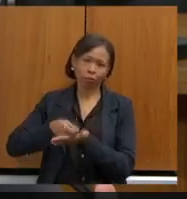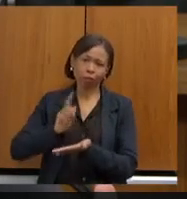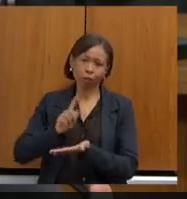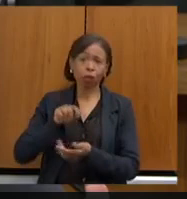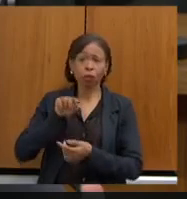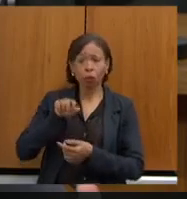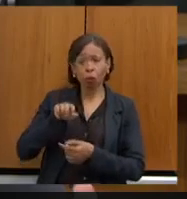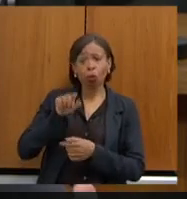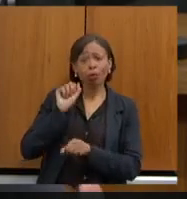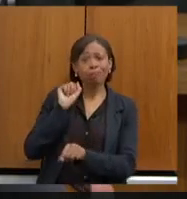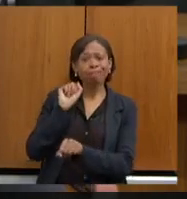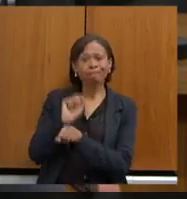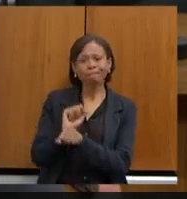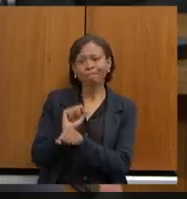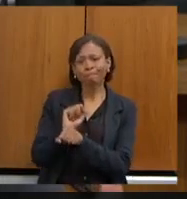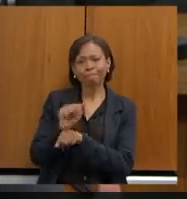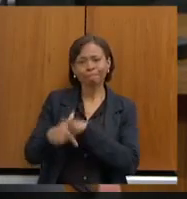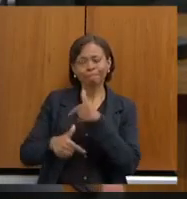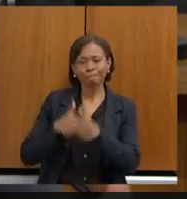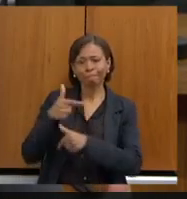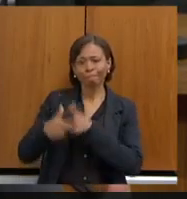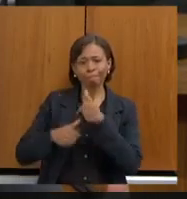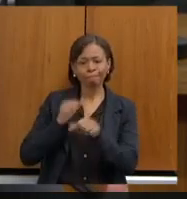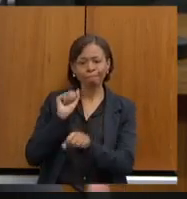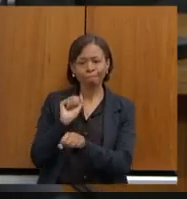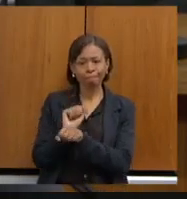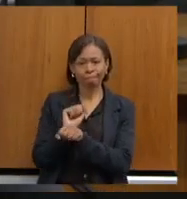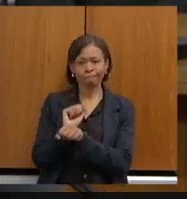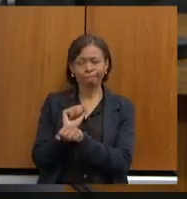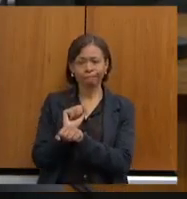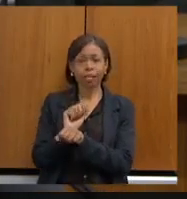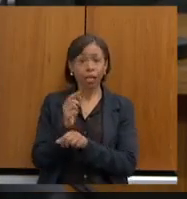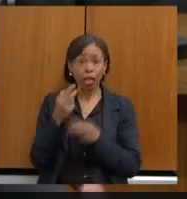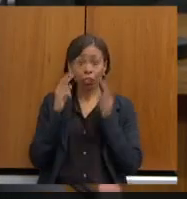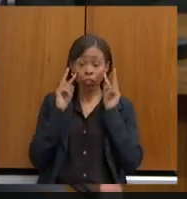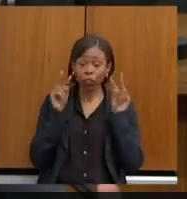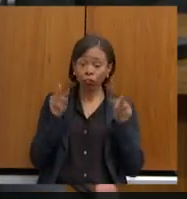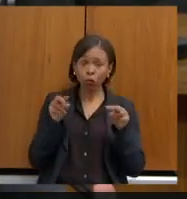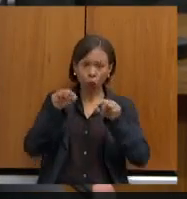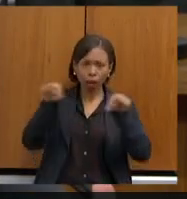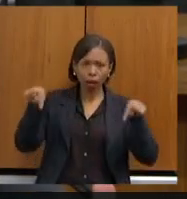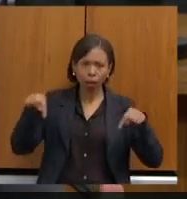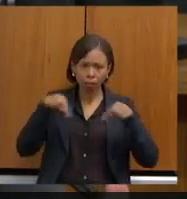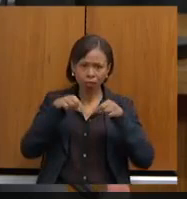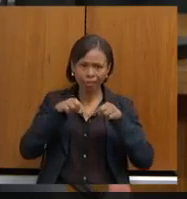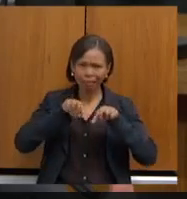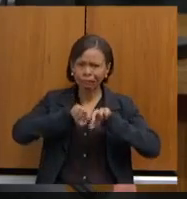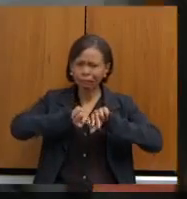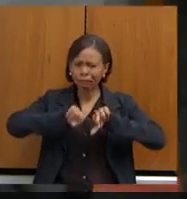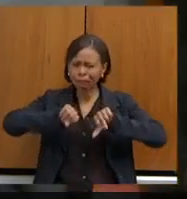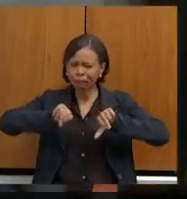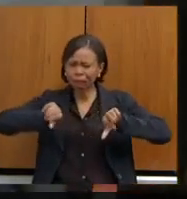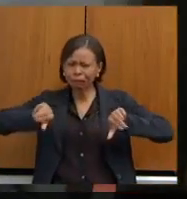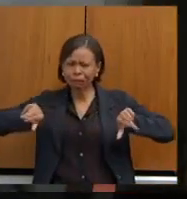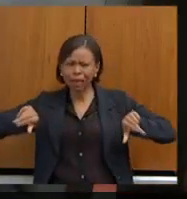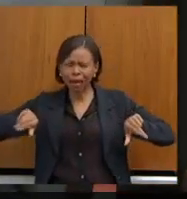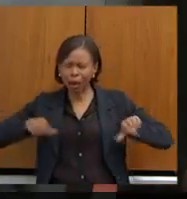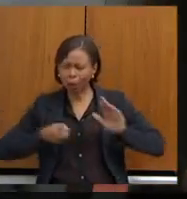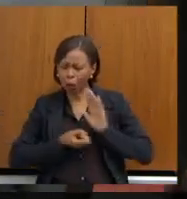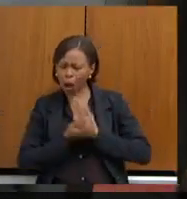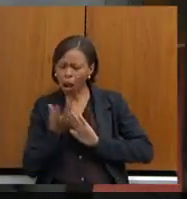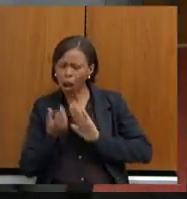atrapalhavam nós vimos aí Deputado Sargento hoje numa sala lá quantidade de celular esperando ser